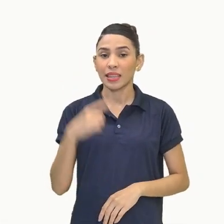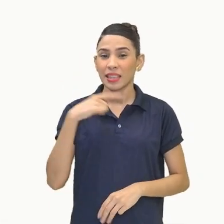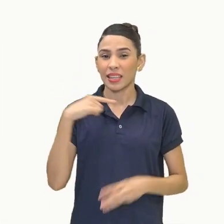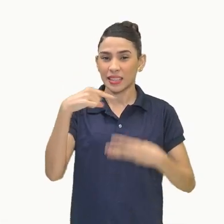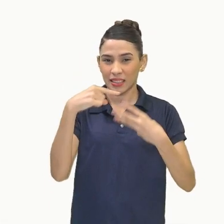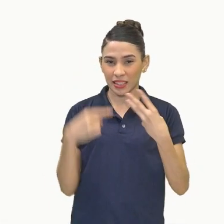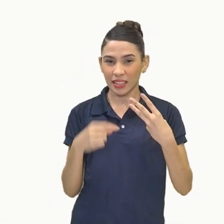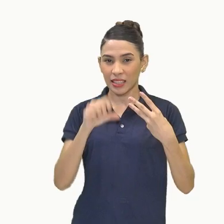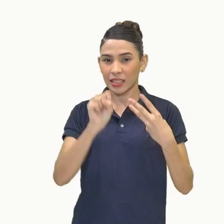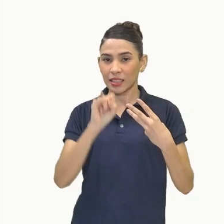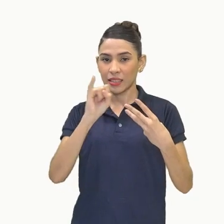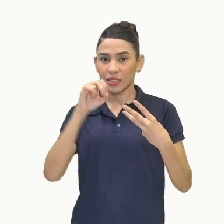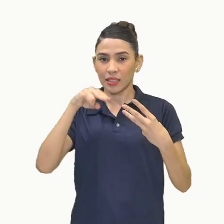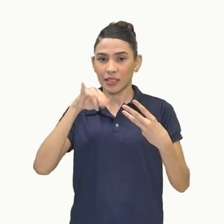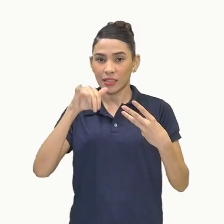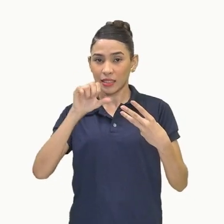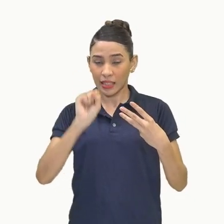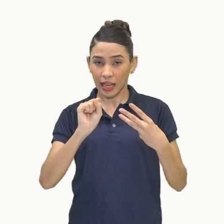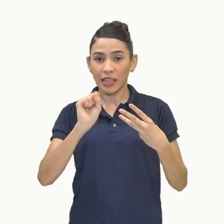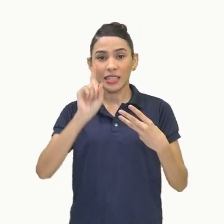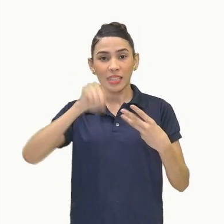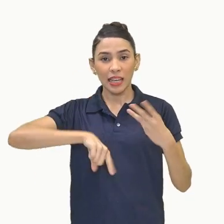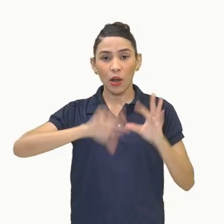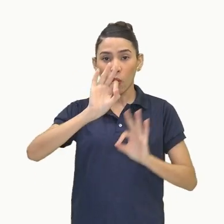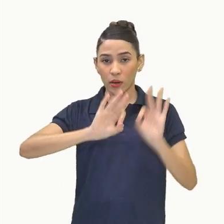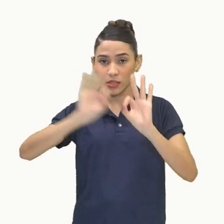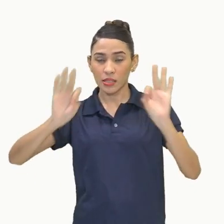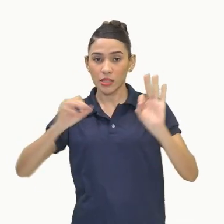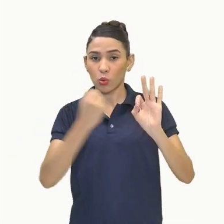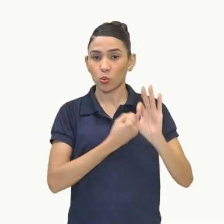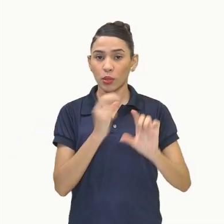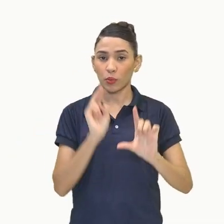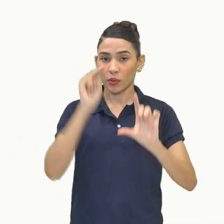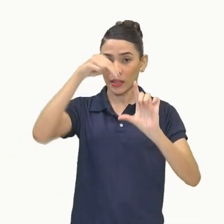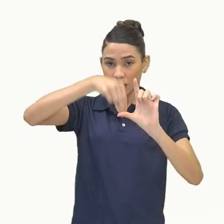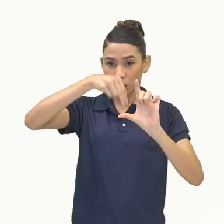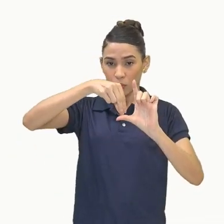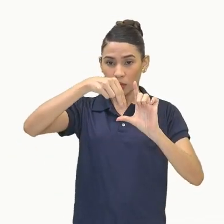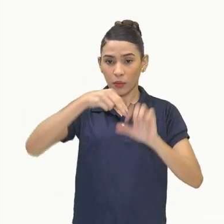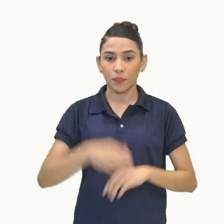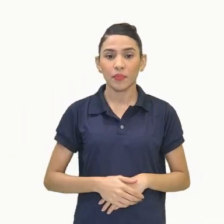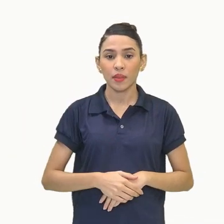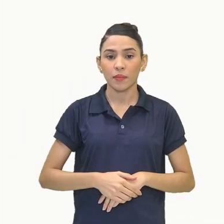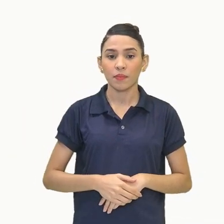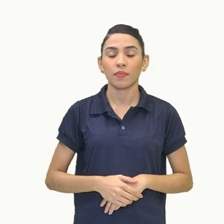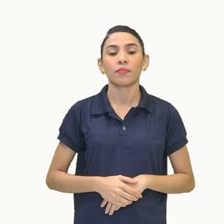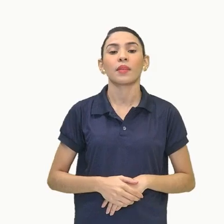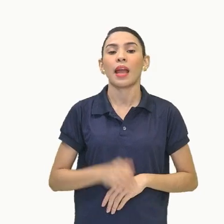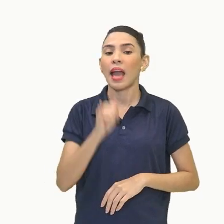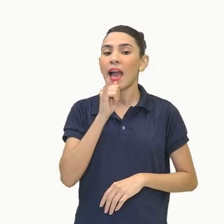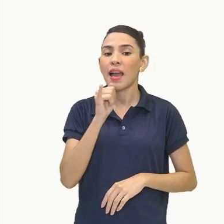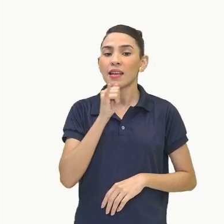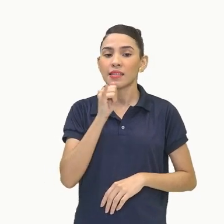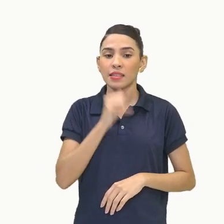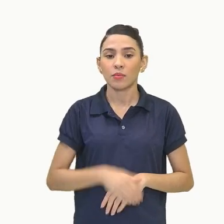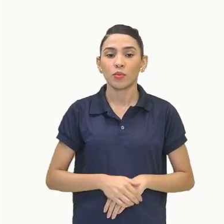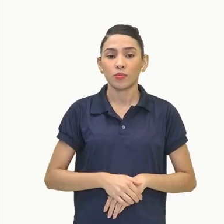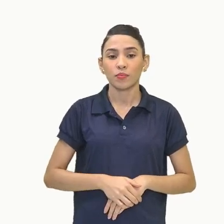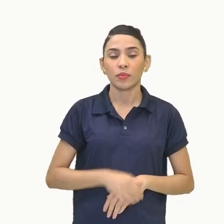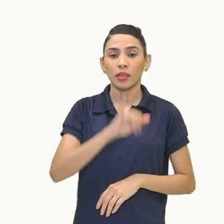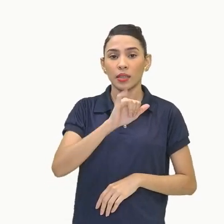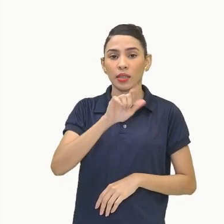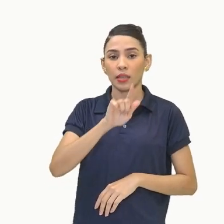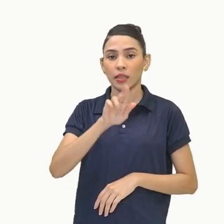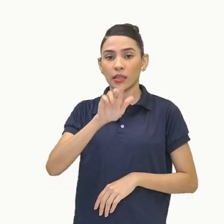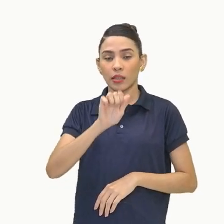sinais que representam a ordem dos números naturais, que é a igualdade, o maior e